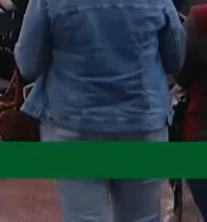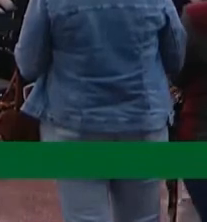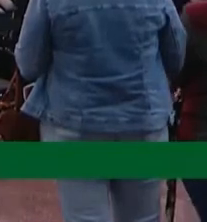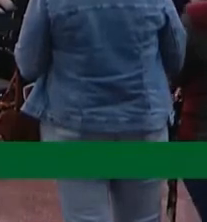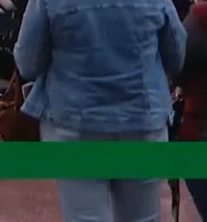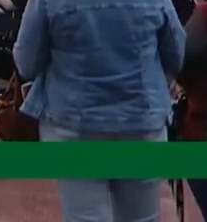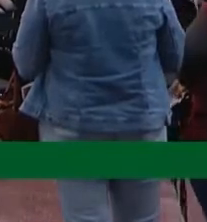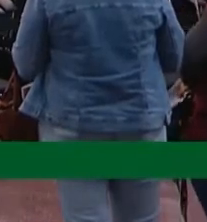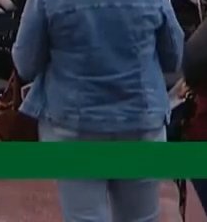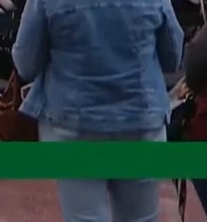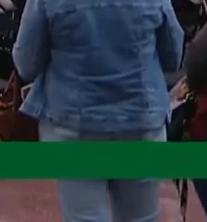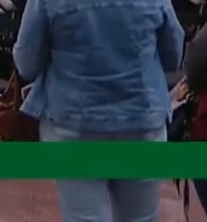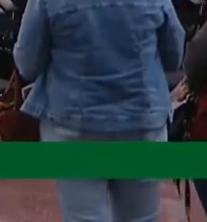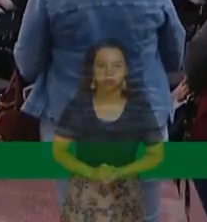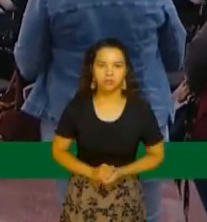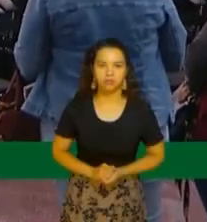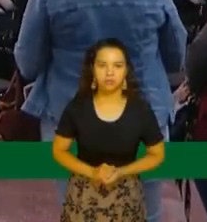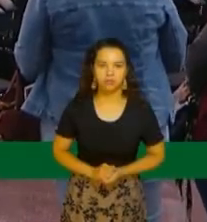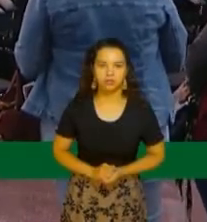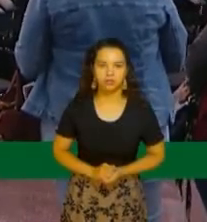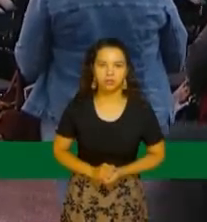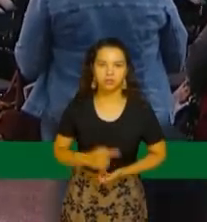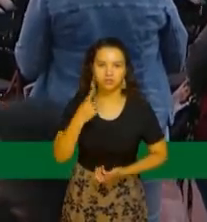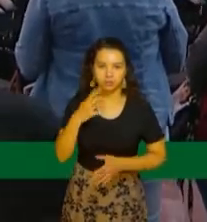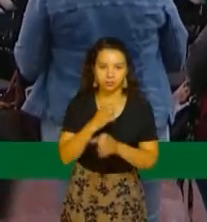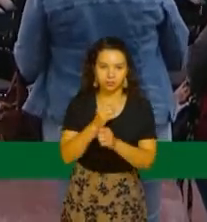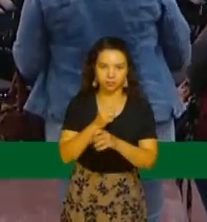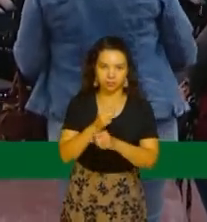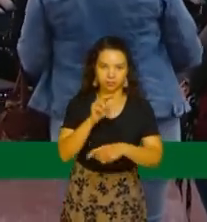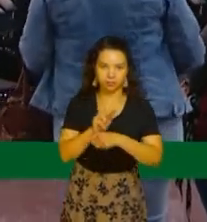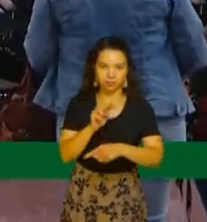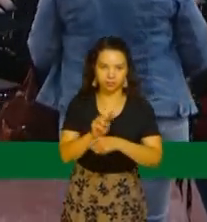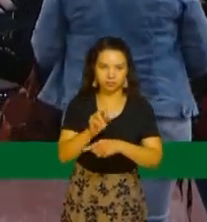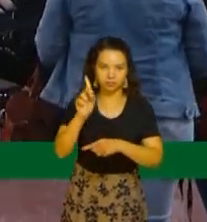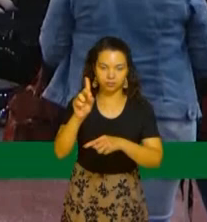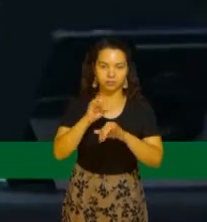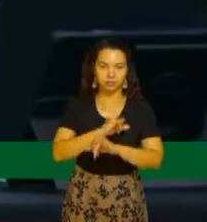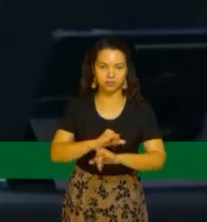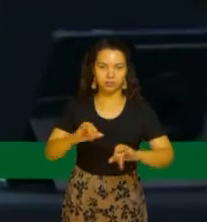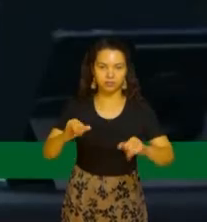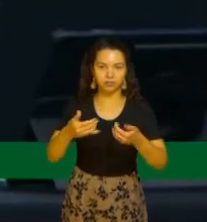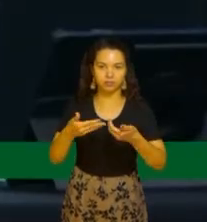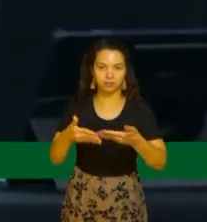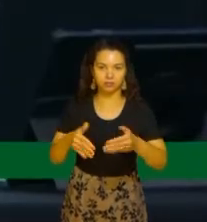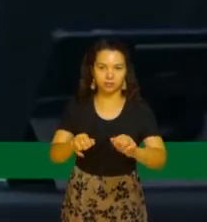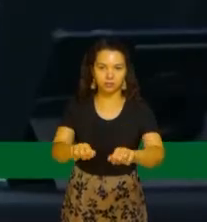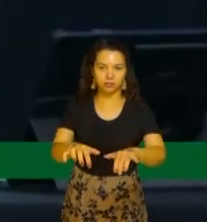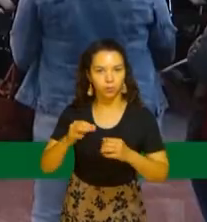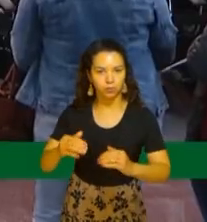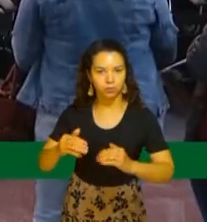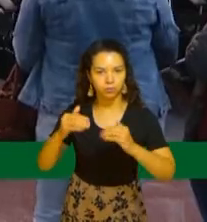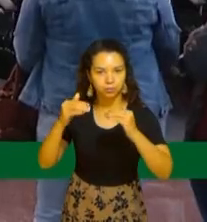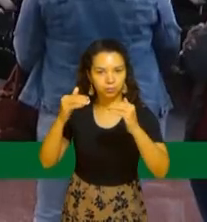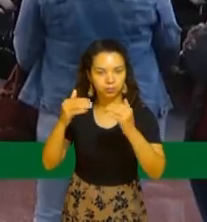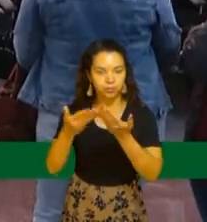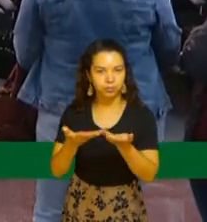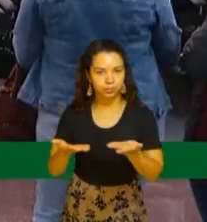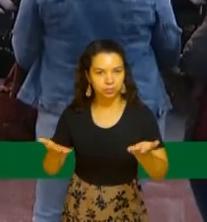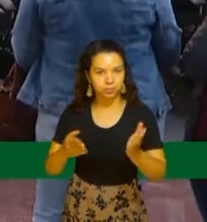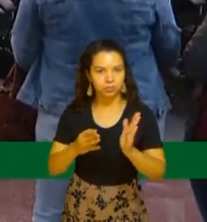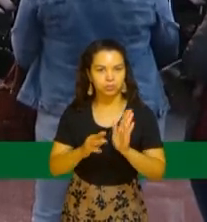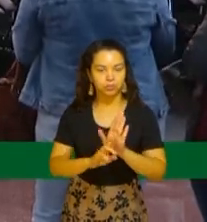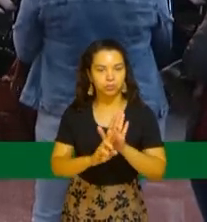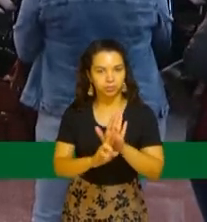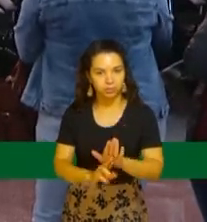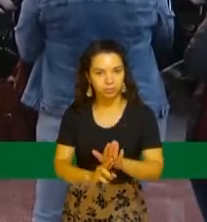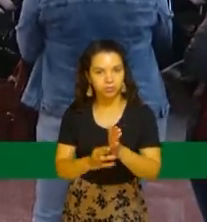A sessão ordinária desta terça-feira ocorreu no espaço Centro-Serra Convention Center, em Lages. A iniciativa faz